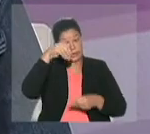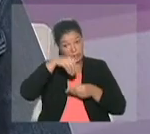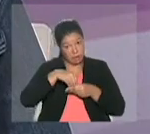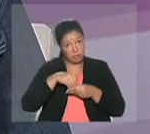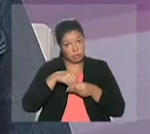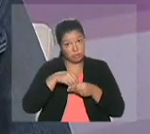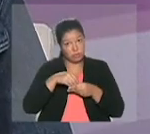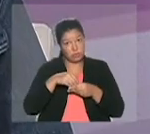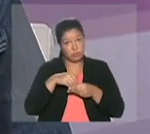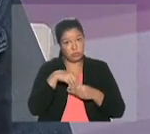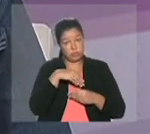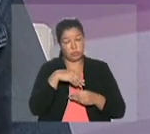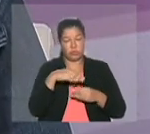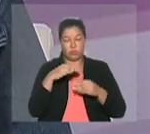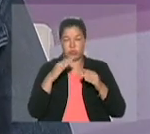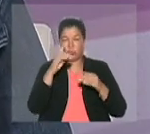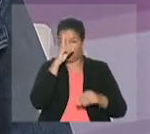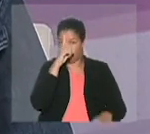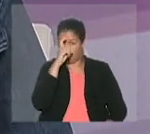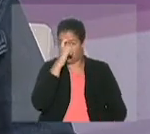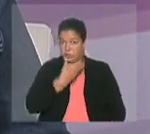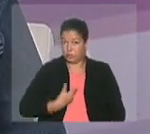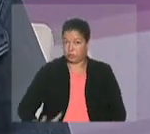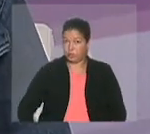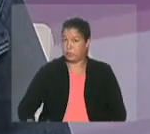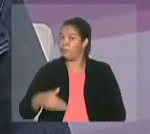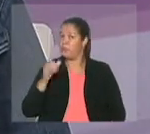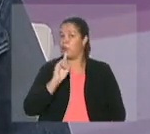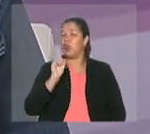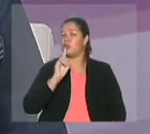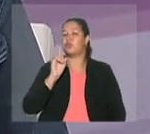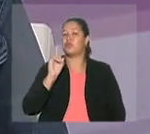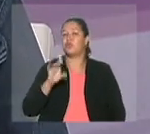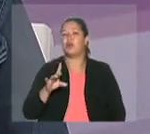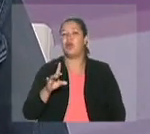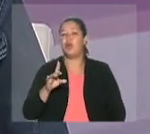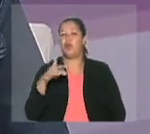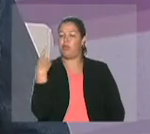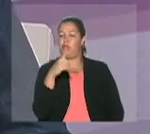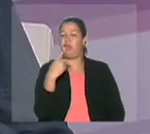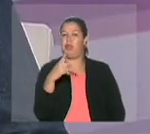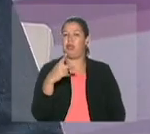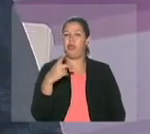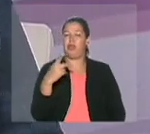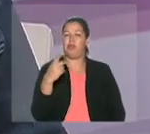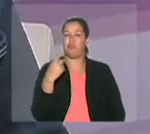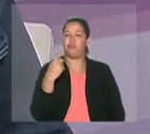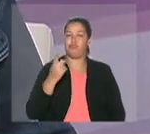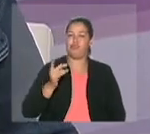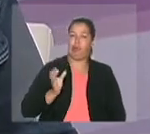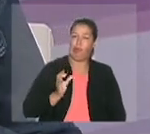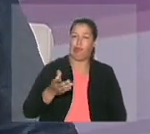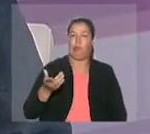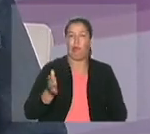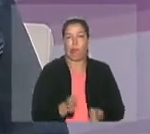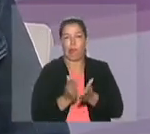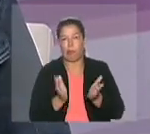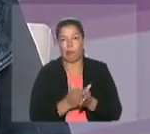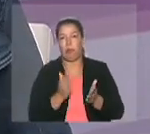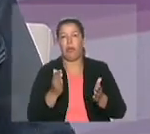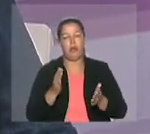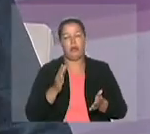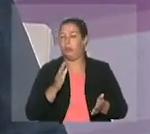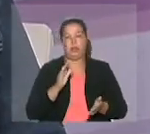pior porque, por exemplo, não é só a condição socioeconômica do paciente, que não deixa ele chegar, não deixa ele